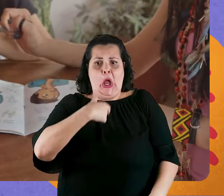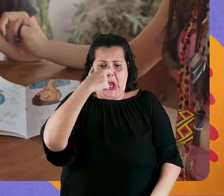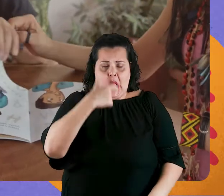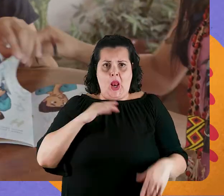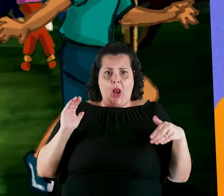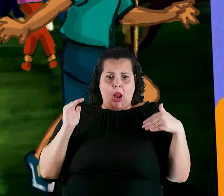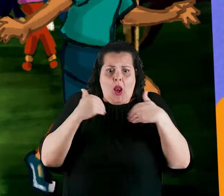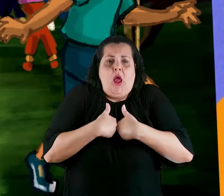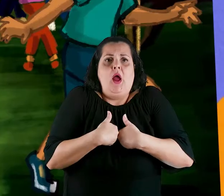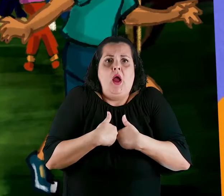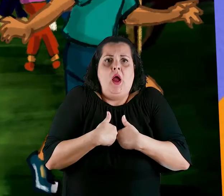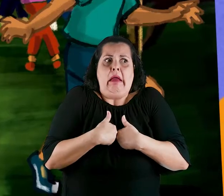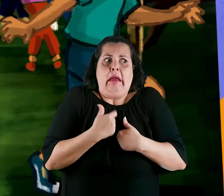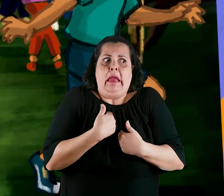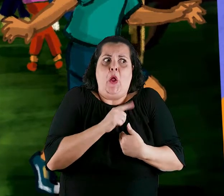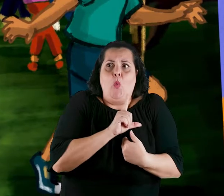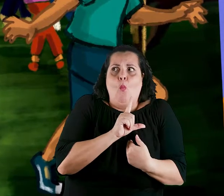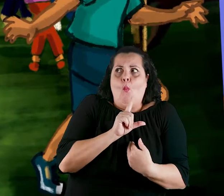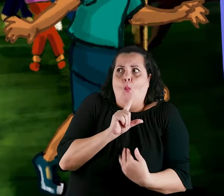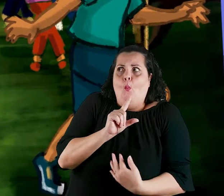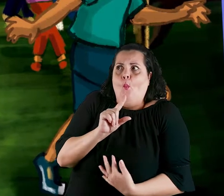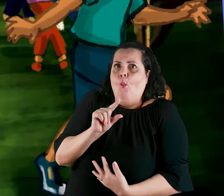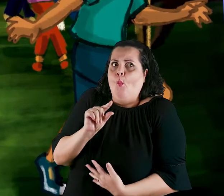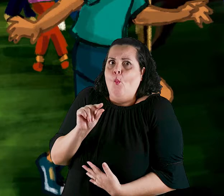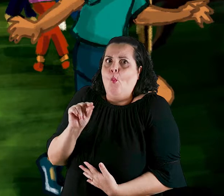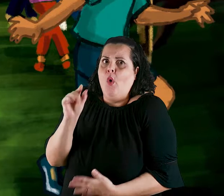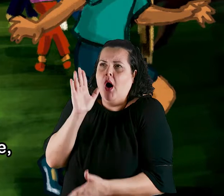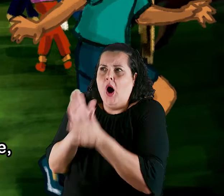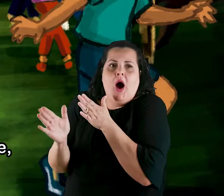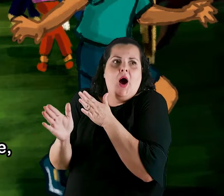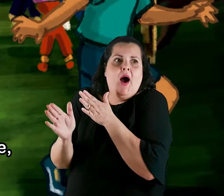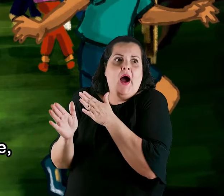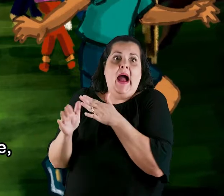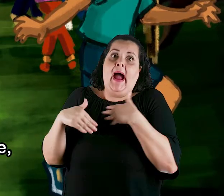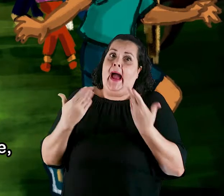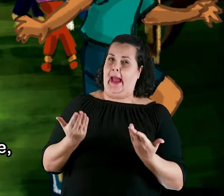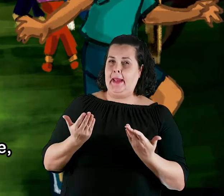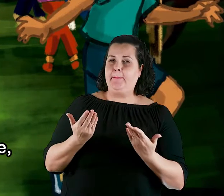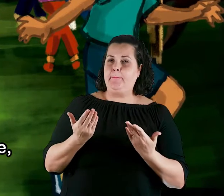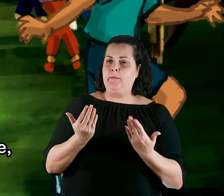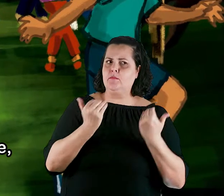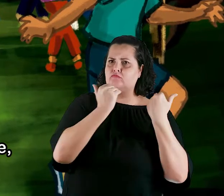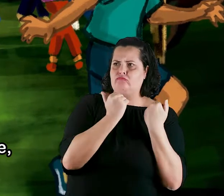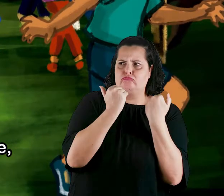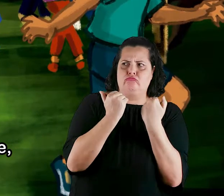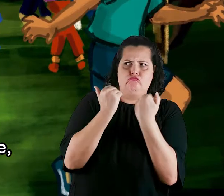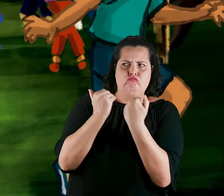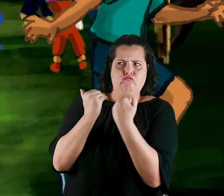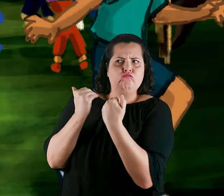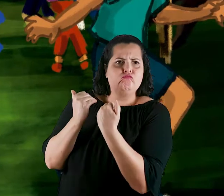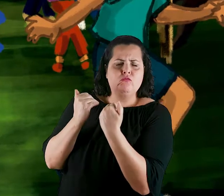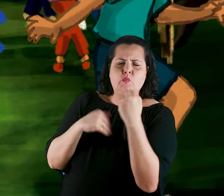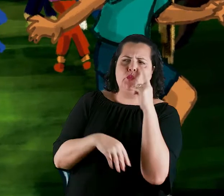ele. E logo foi saindo de fininho. Olha lá ele querendo fugir. O Curupira, encostado na